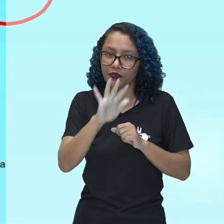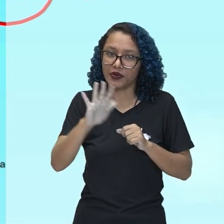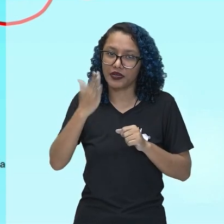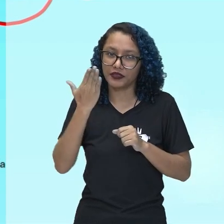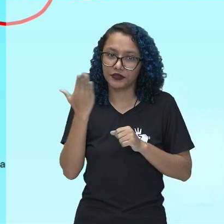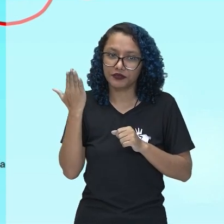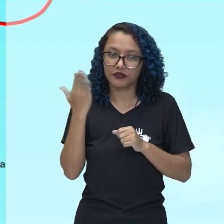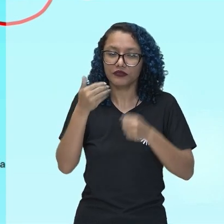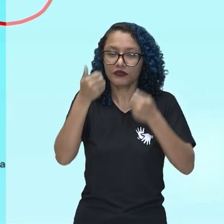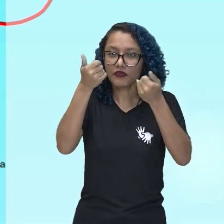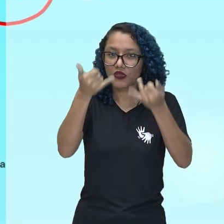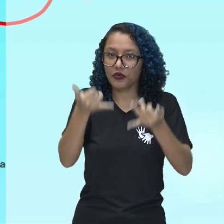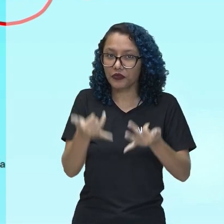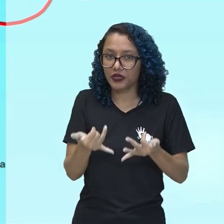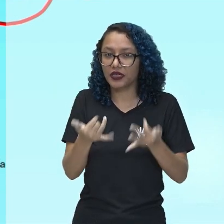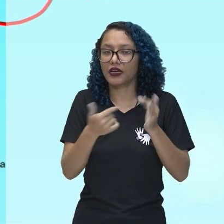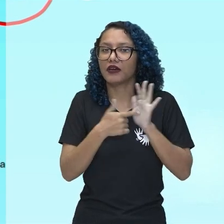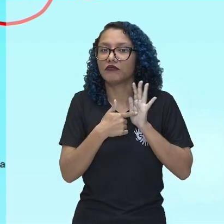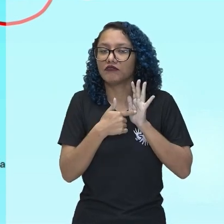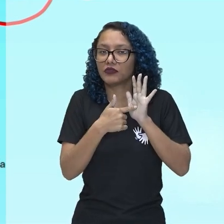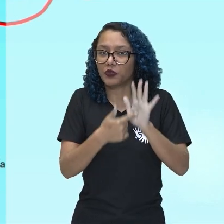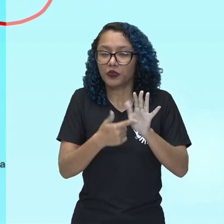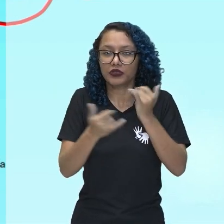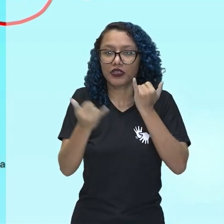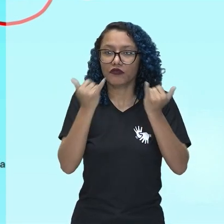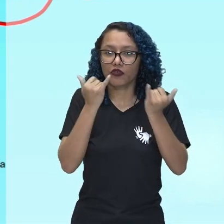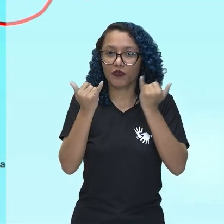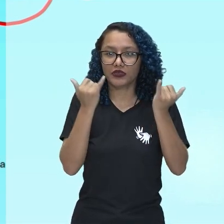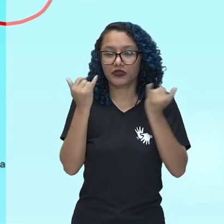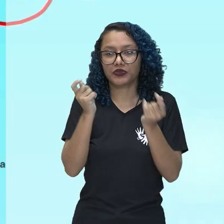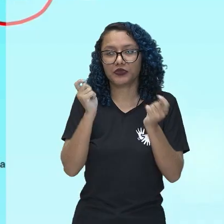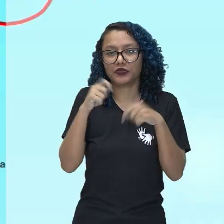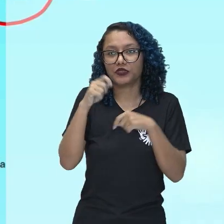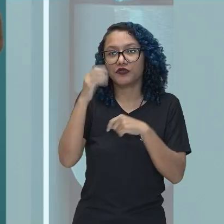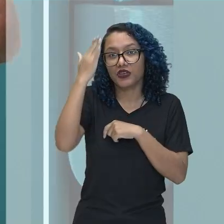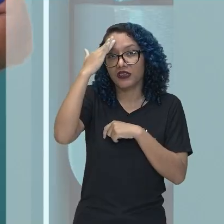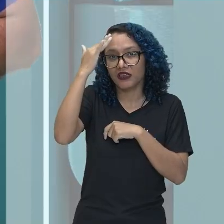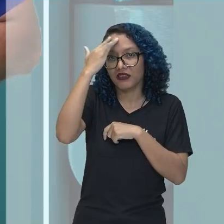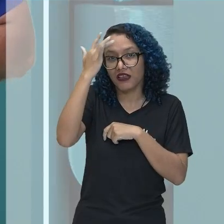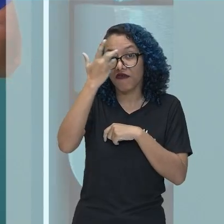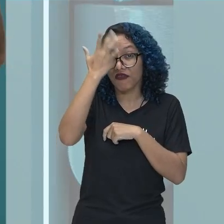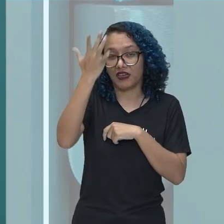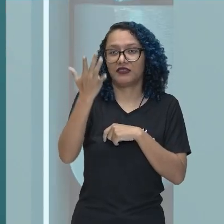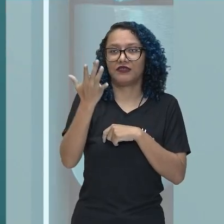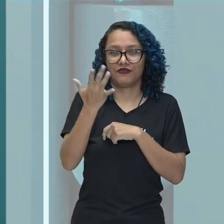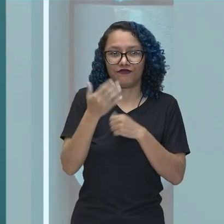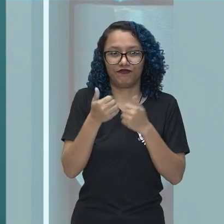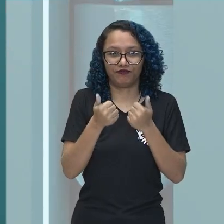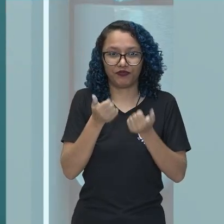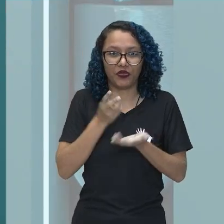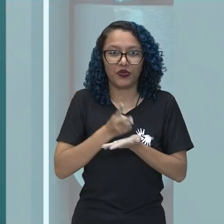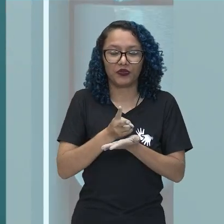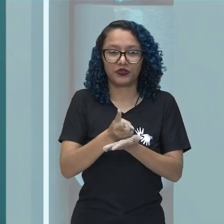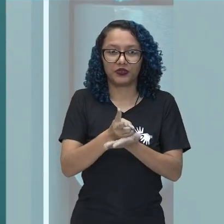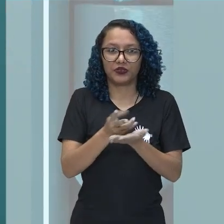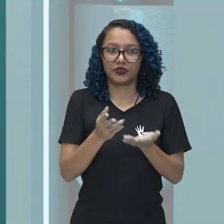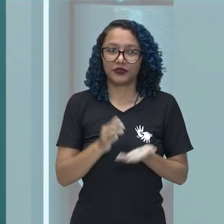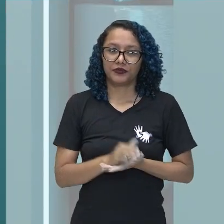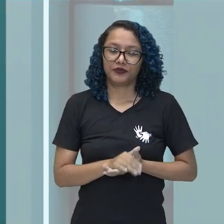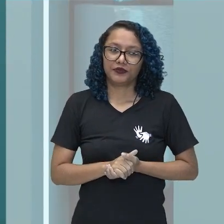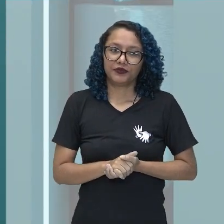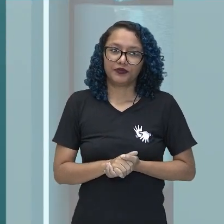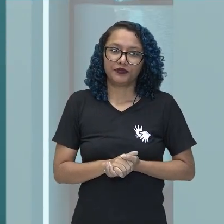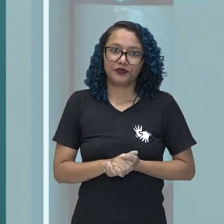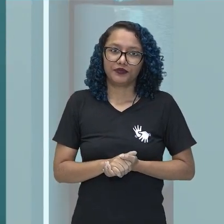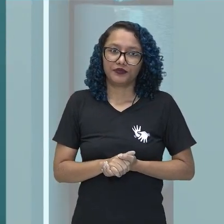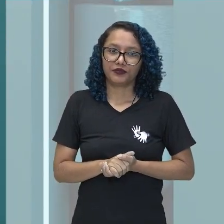trazer a informação, para facilitar as informações, ok? Muito bem, vamos prosseguindo? Vamos prosseguindo, falando um pouco